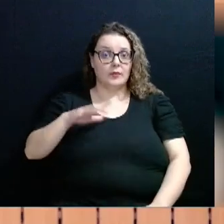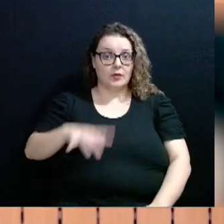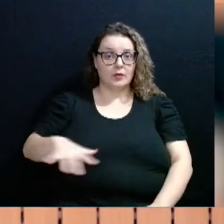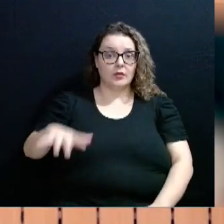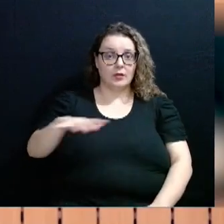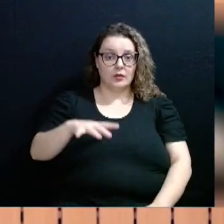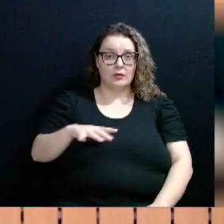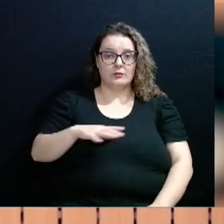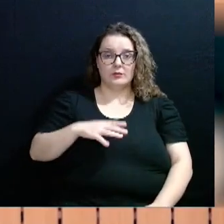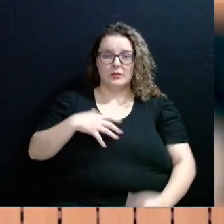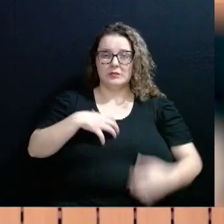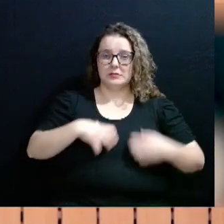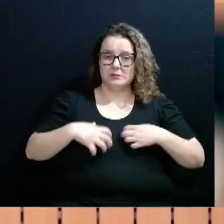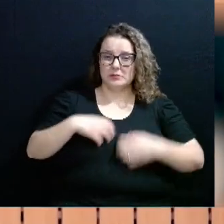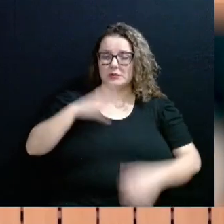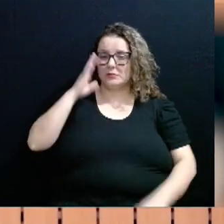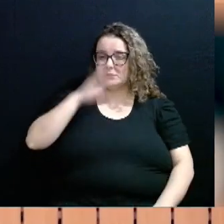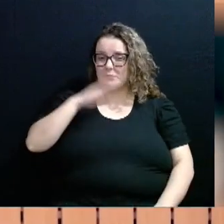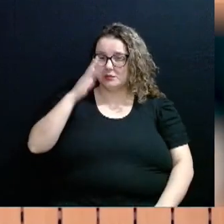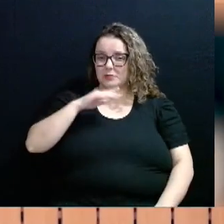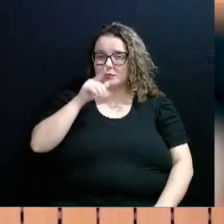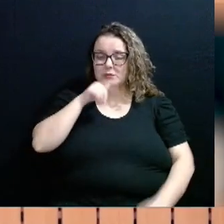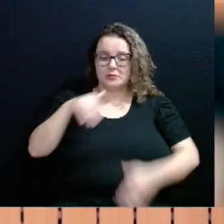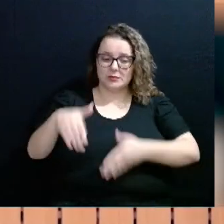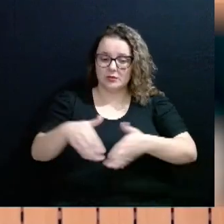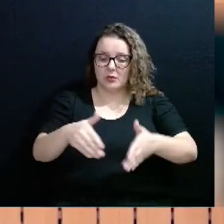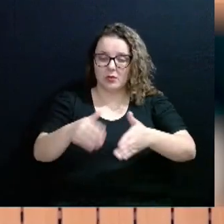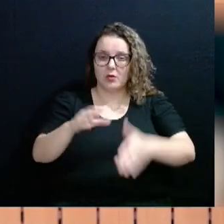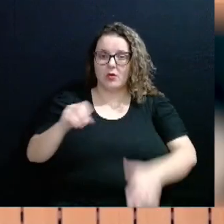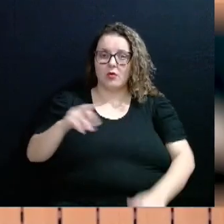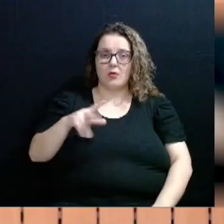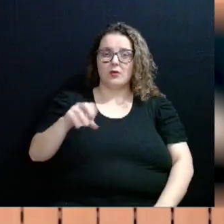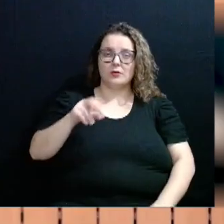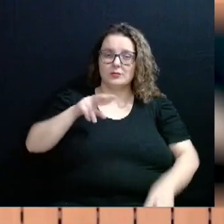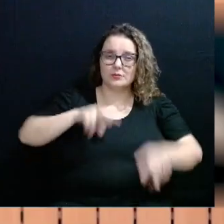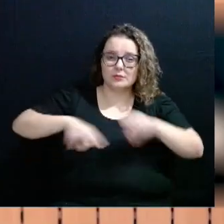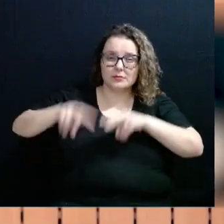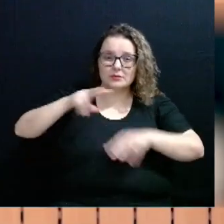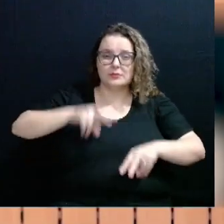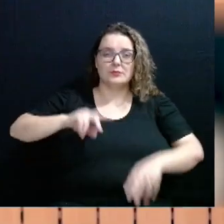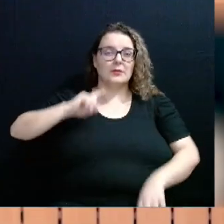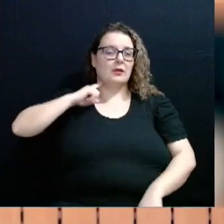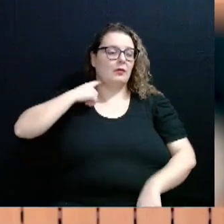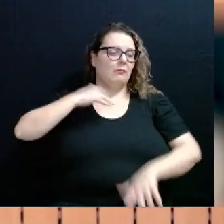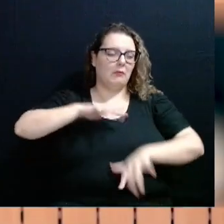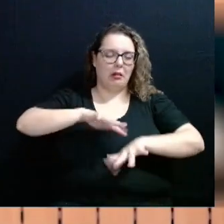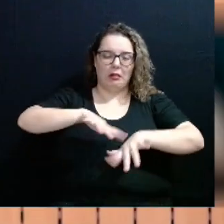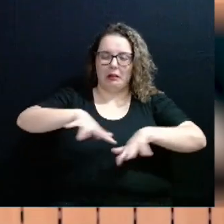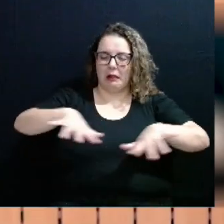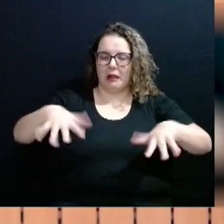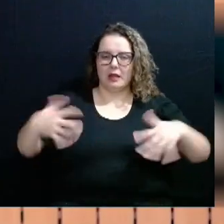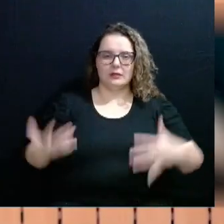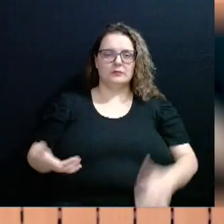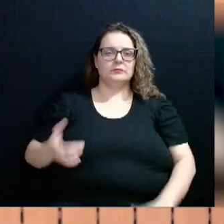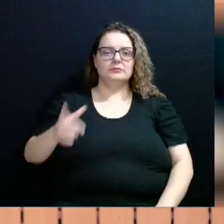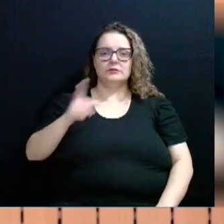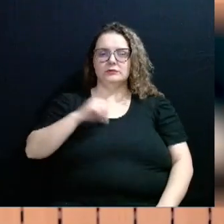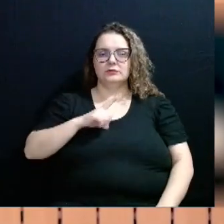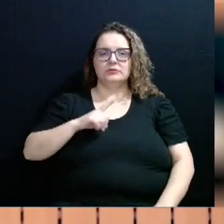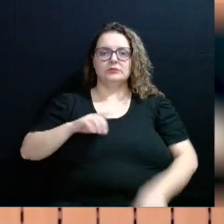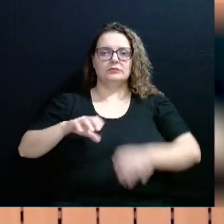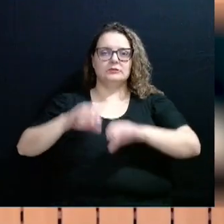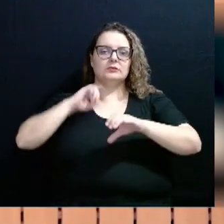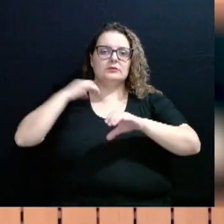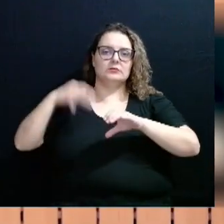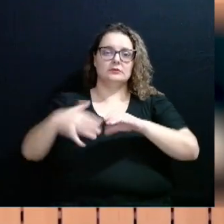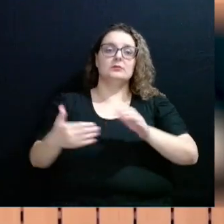daquele córrego, com a parte visual, porque tinha muito lixo, tinha encanamento que joga até hoje